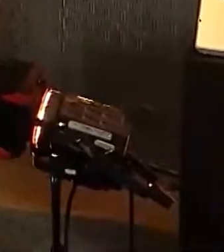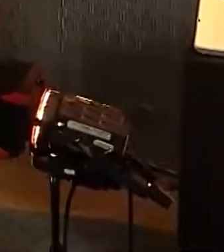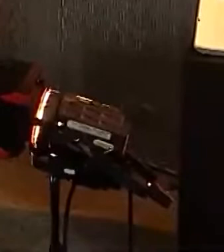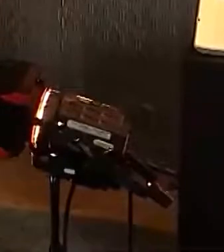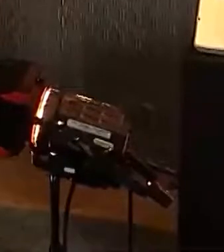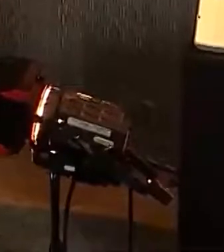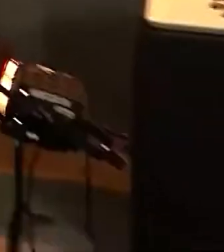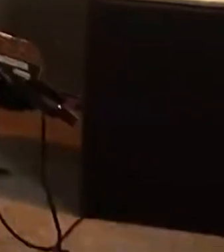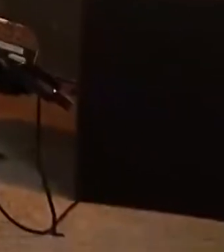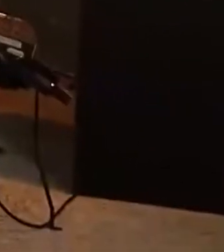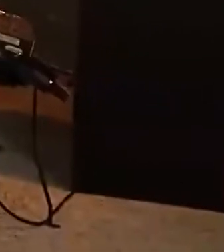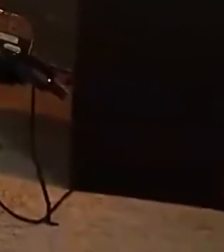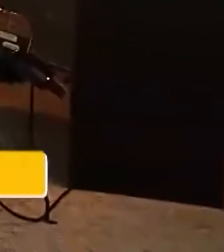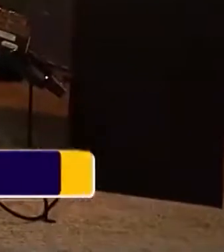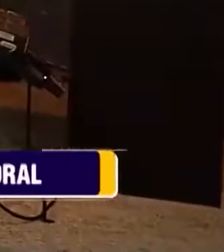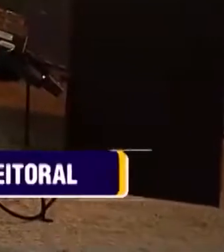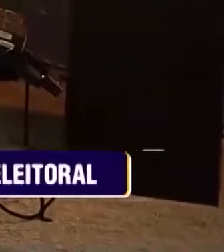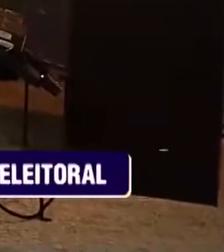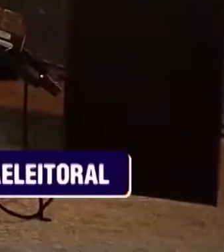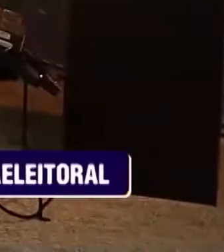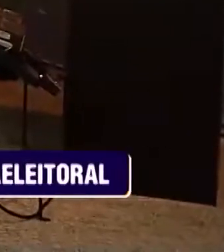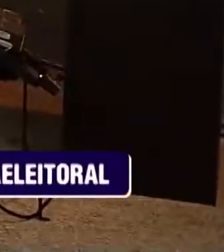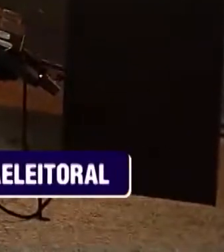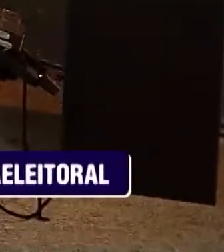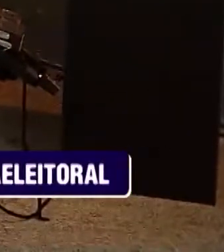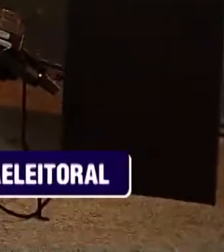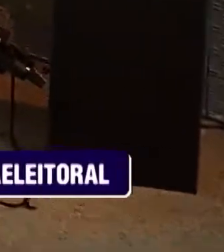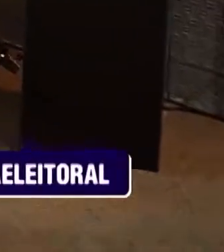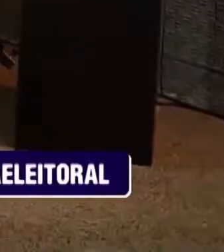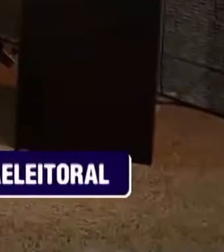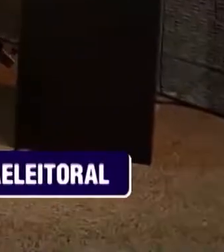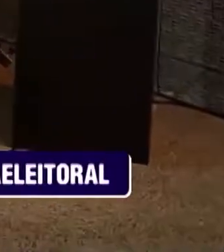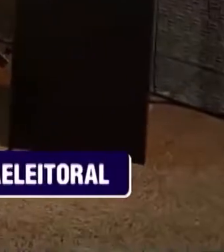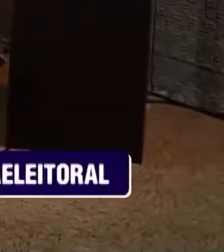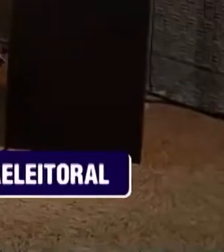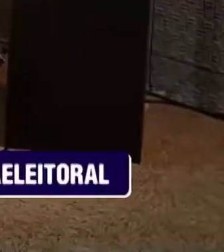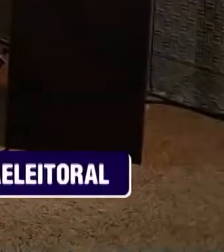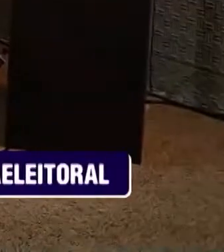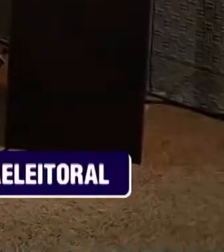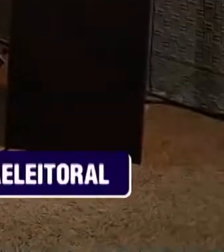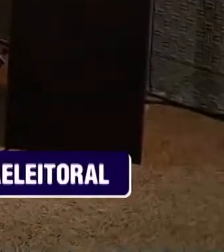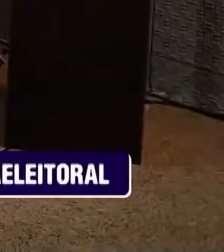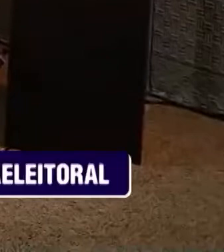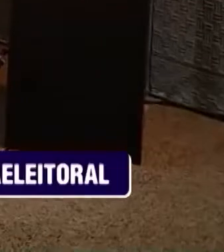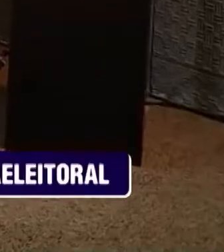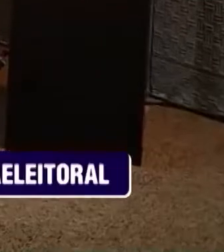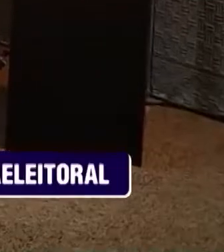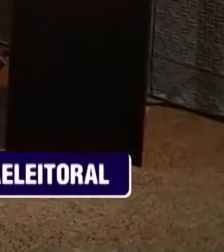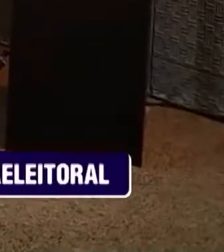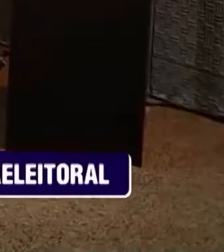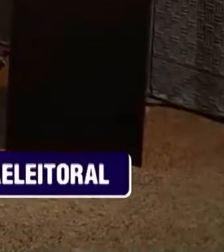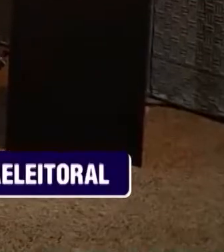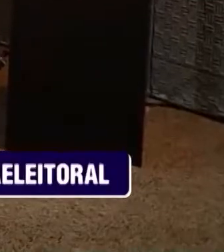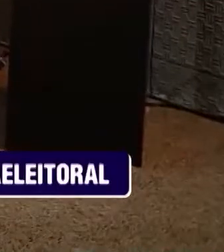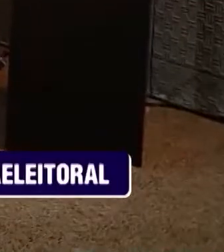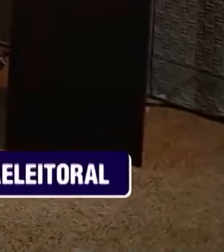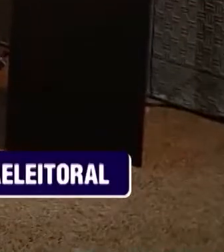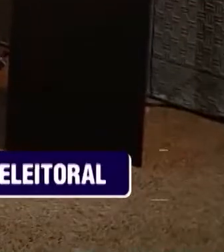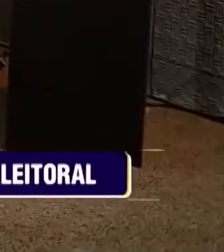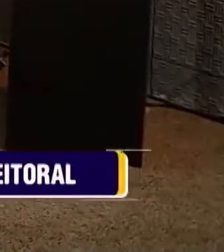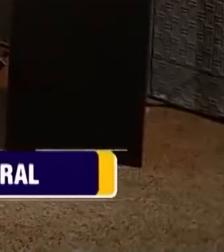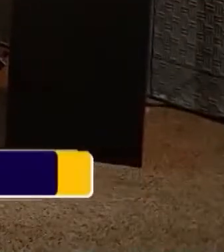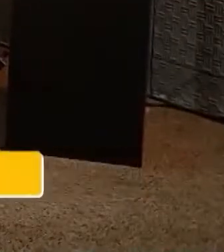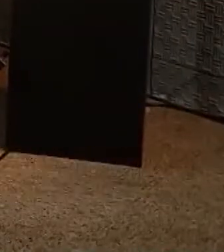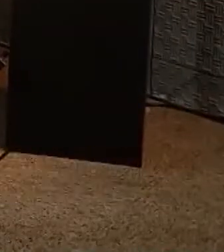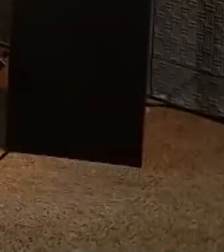Eleitoral? Quer acompanhar a íntegra do documento? Ou então tirar alguma outra dúvida? É só procurar a gente nas redes sociais do